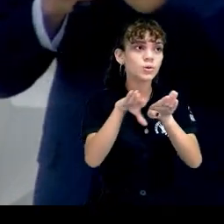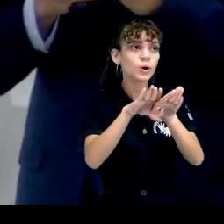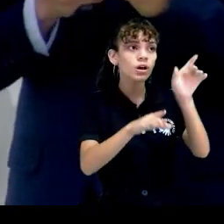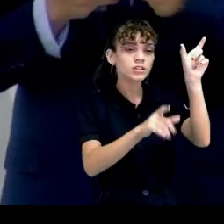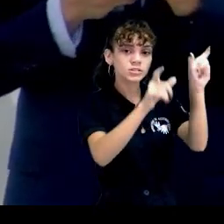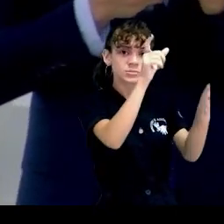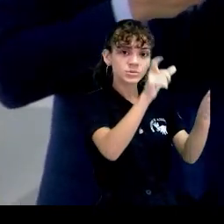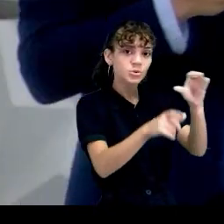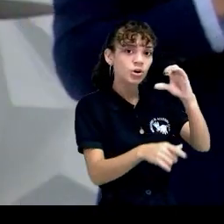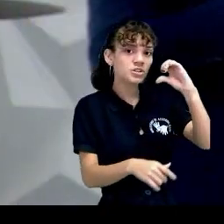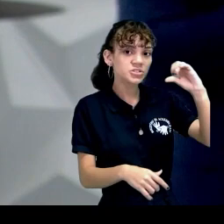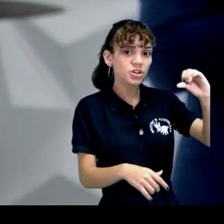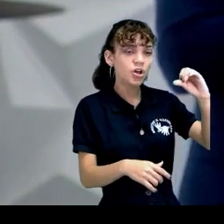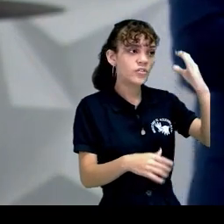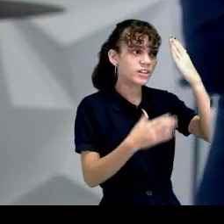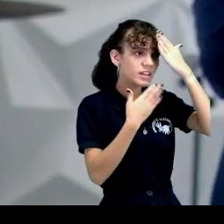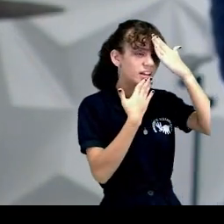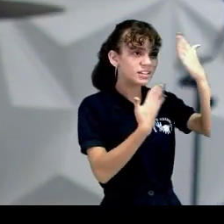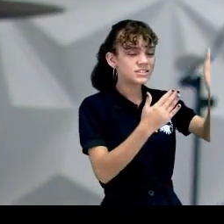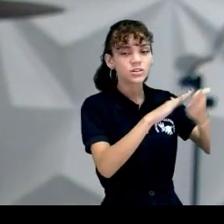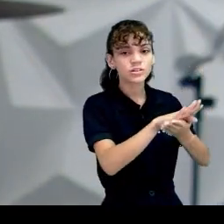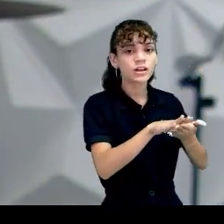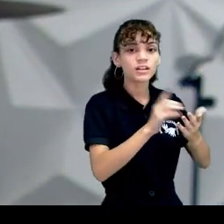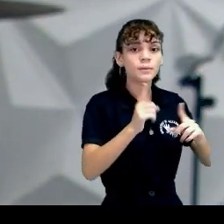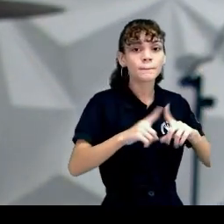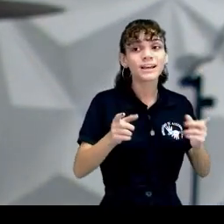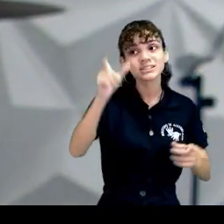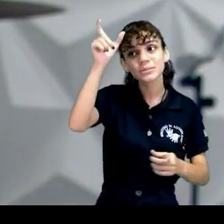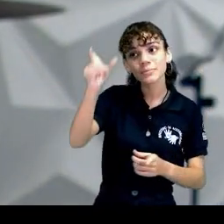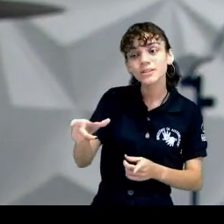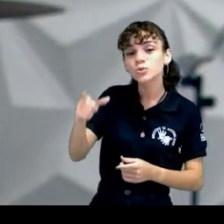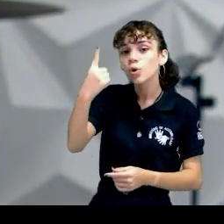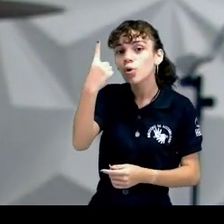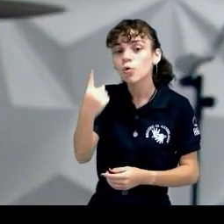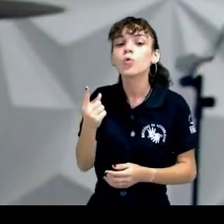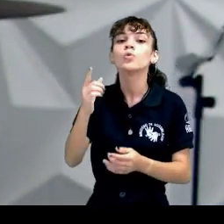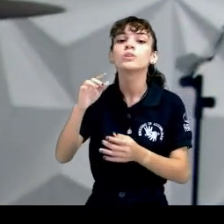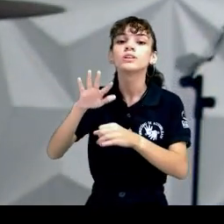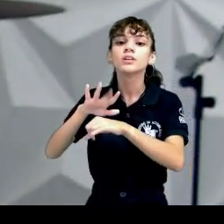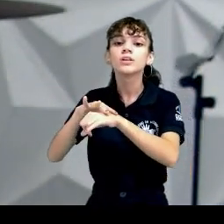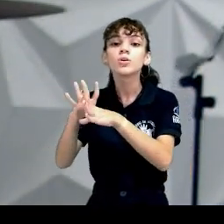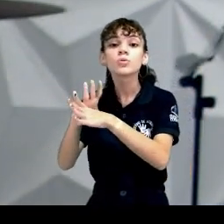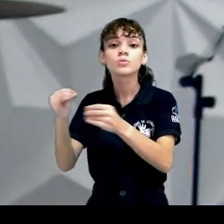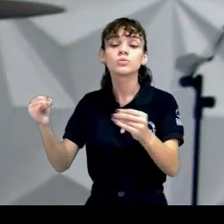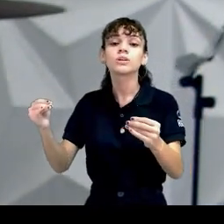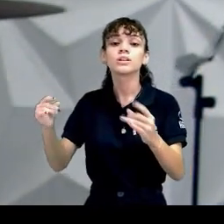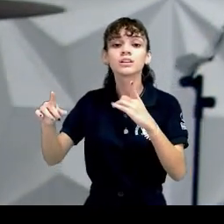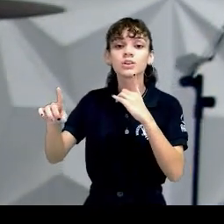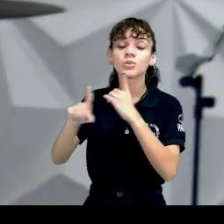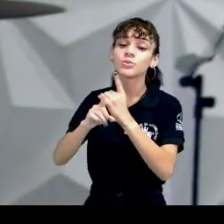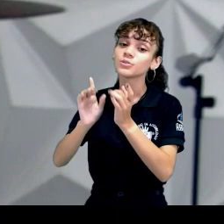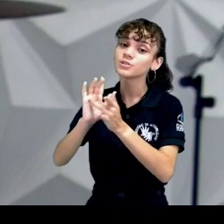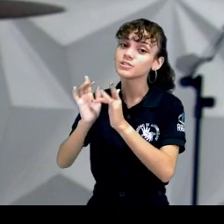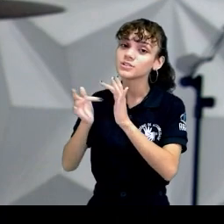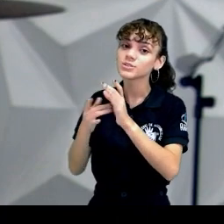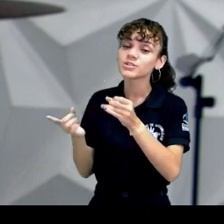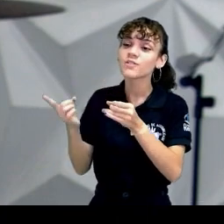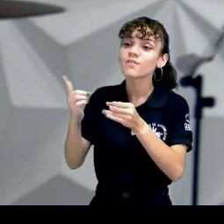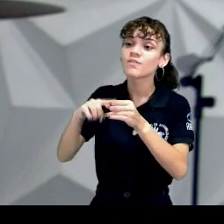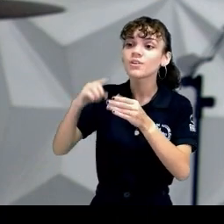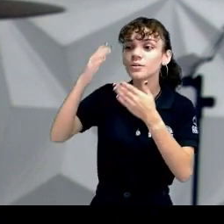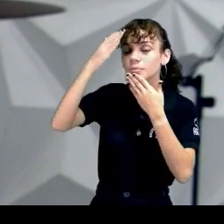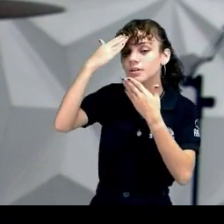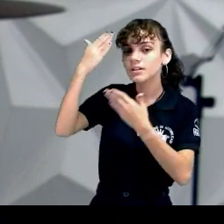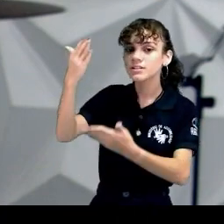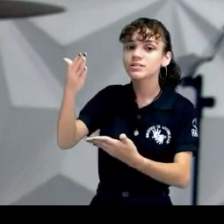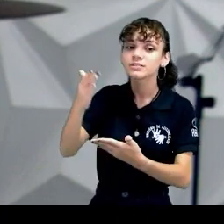um encontro com Jesus e volta para agradecer. É por isso que o tema da reflexão é: onde estão os outros 9?